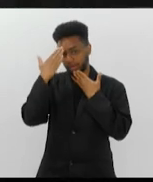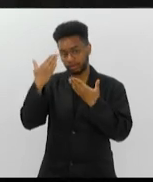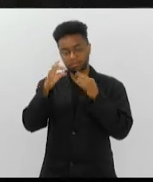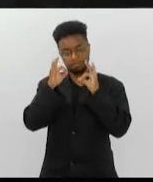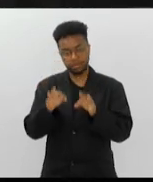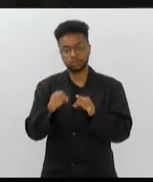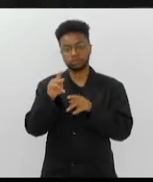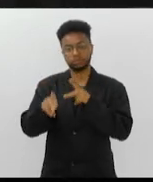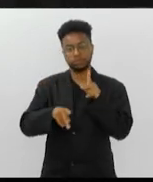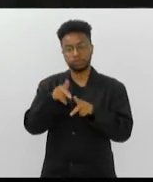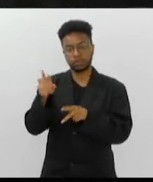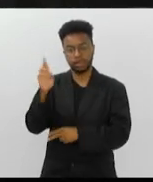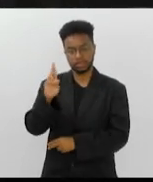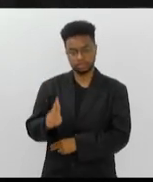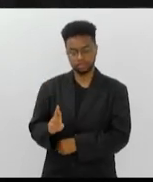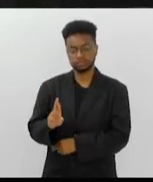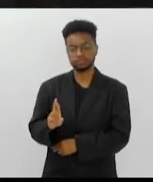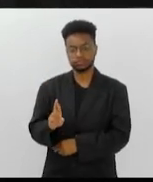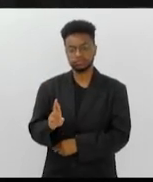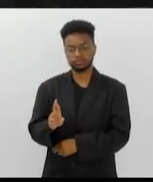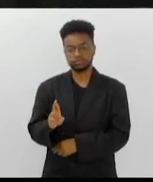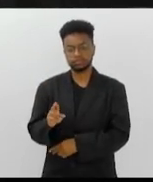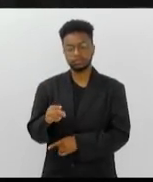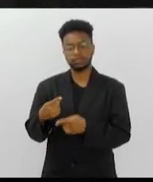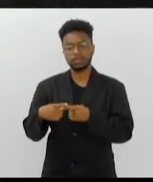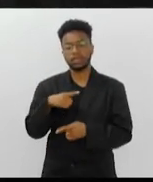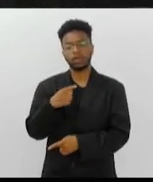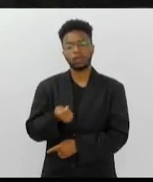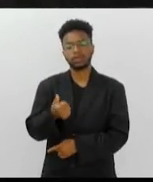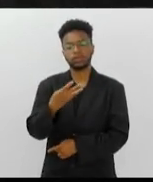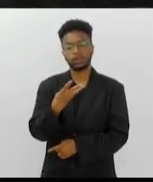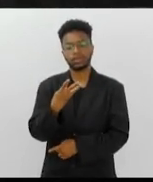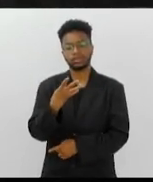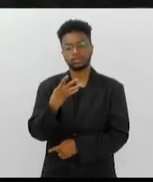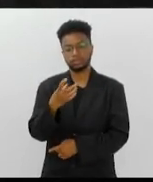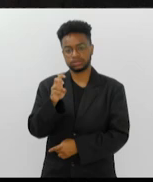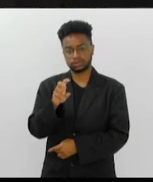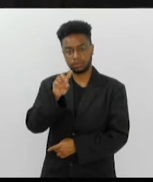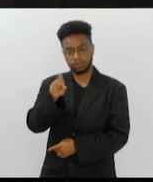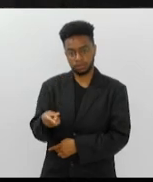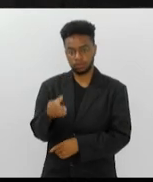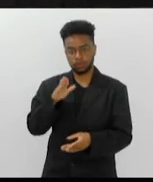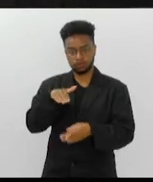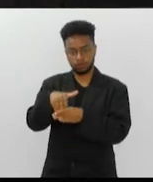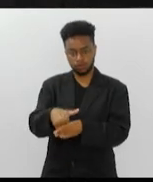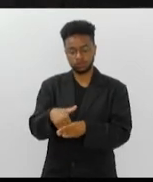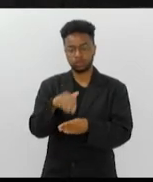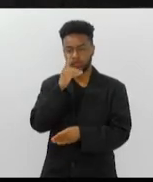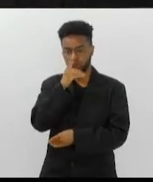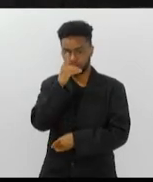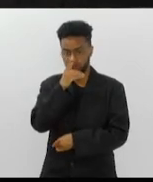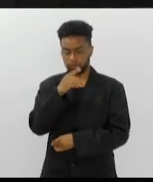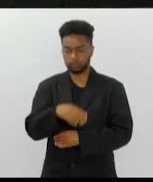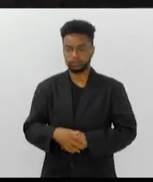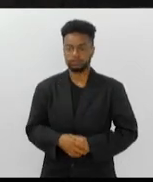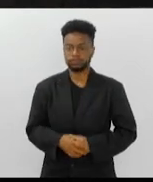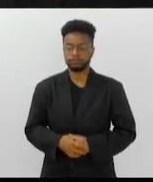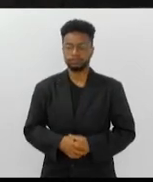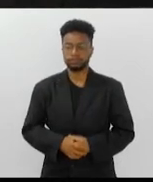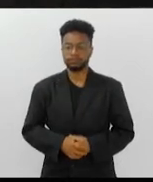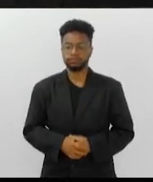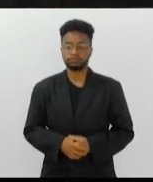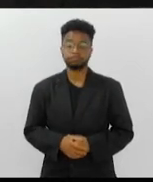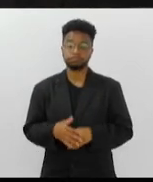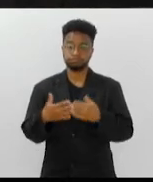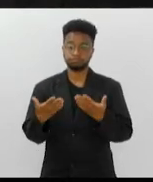realmente a população de Resende, os quase 45 mil votos que eu tive nessa eleição de domingo, que